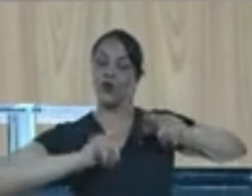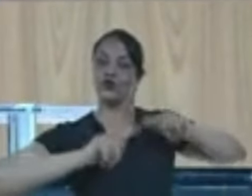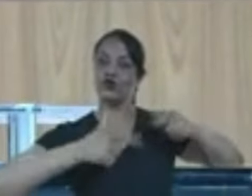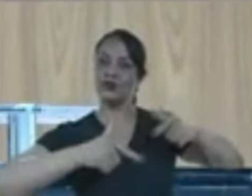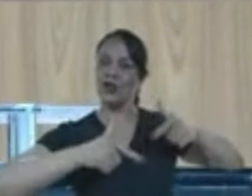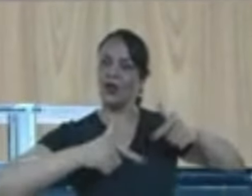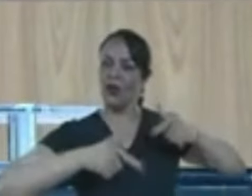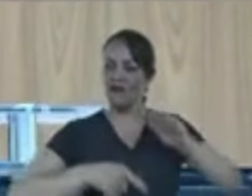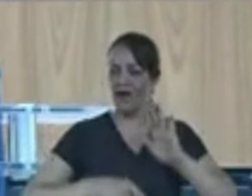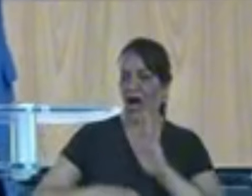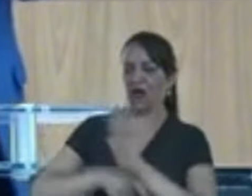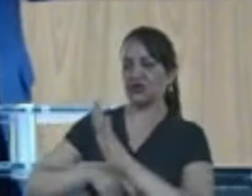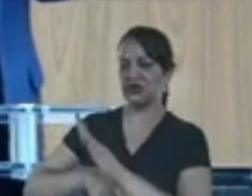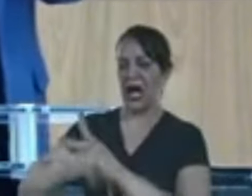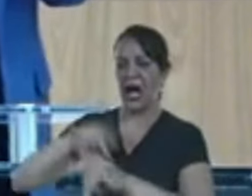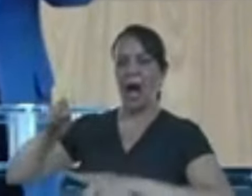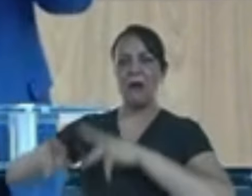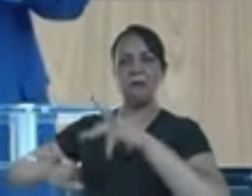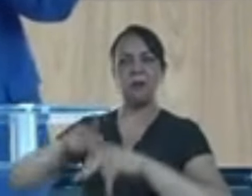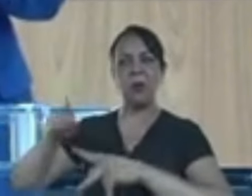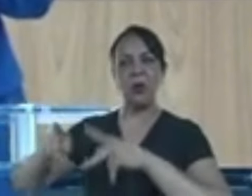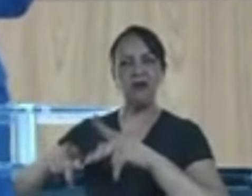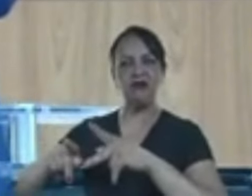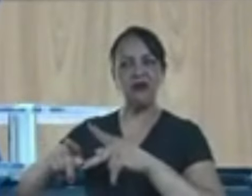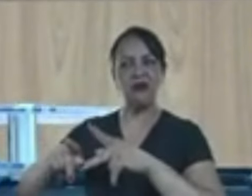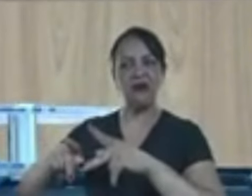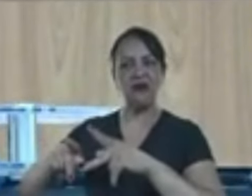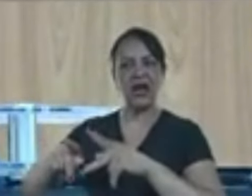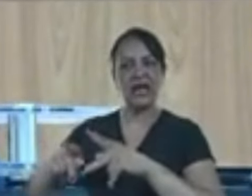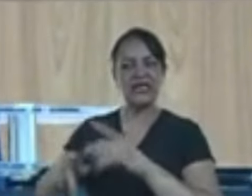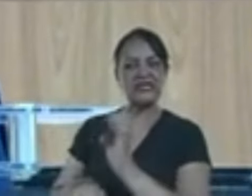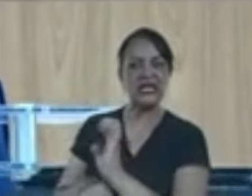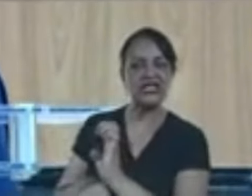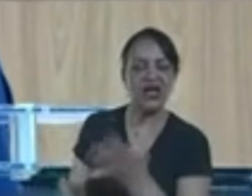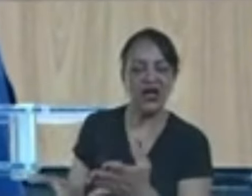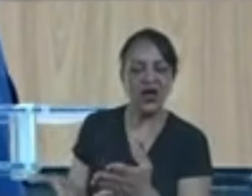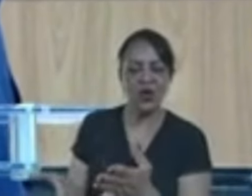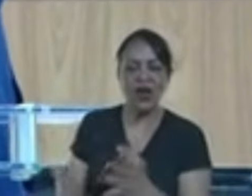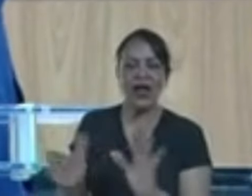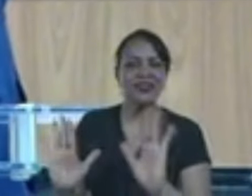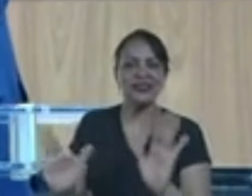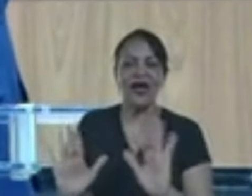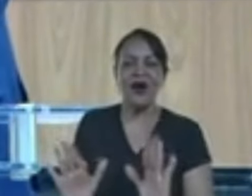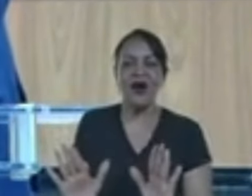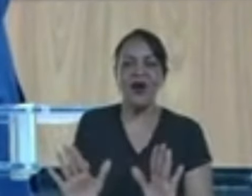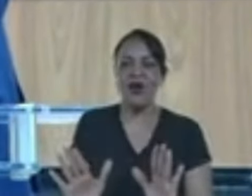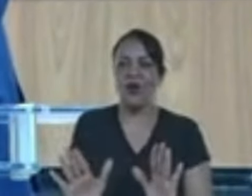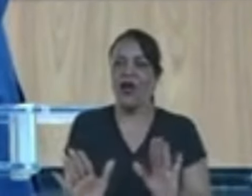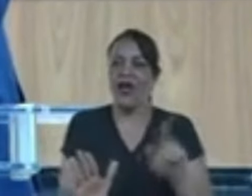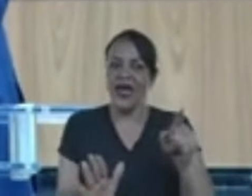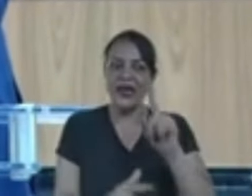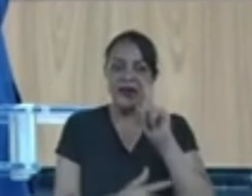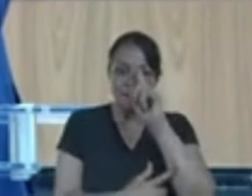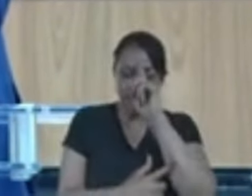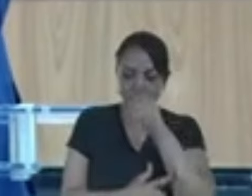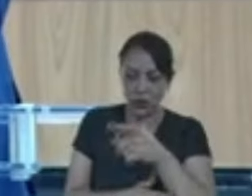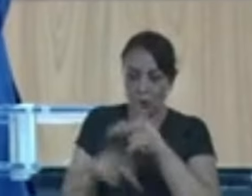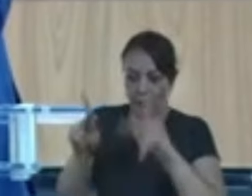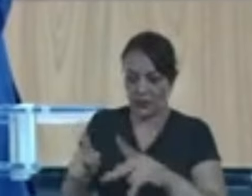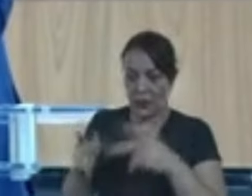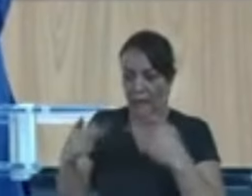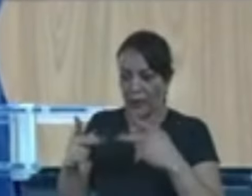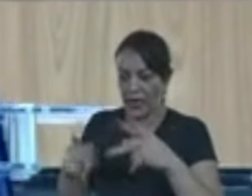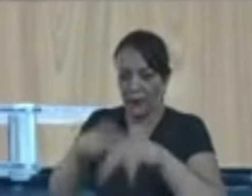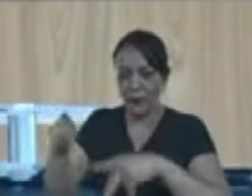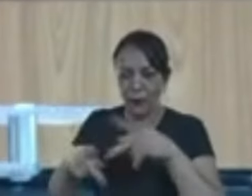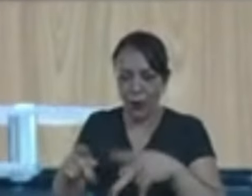para ele ir até aqueles que não eram judeus, mas ele quebrou um protocolo para mandar alguém para pregar para aquele povo, não porque ele queria